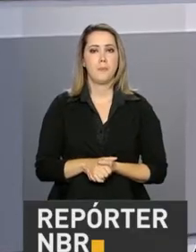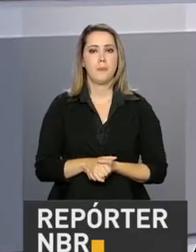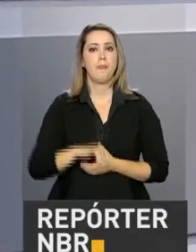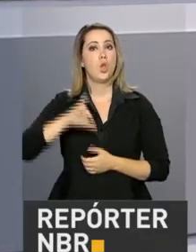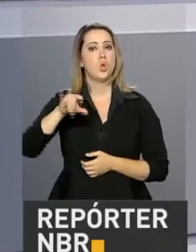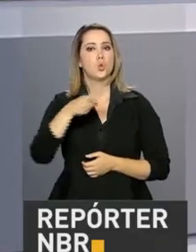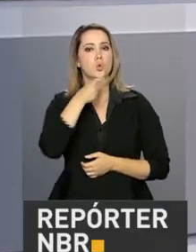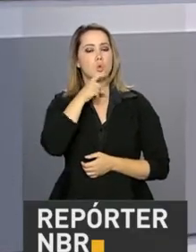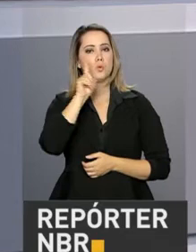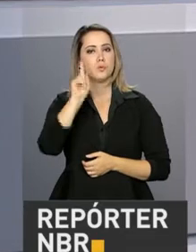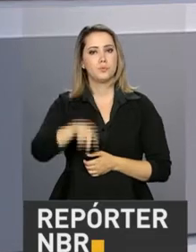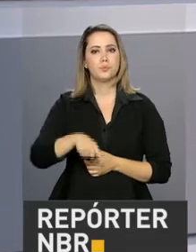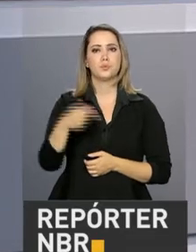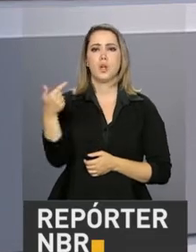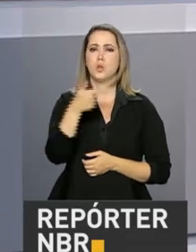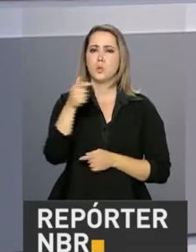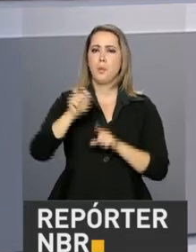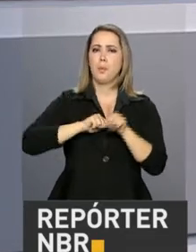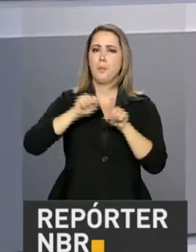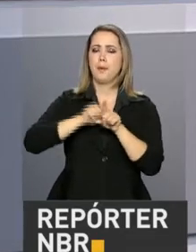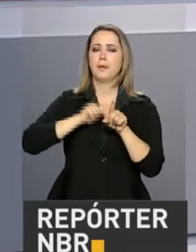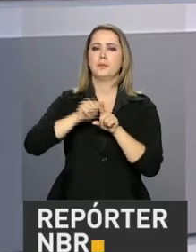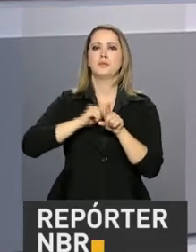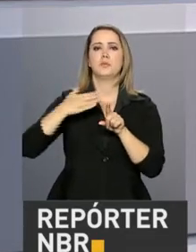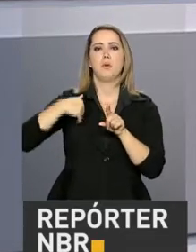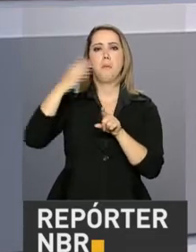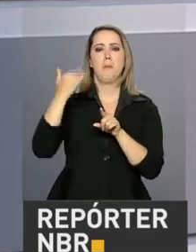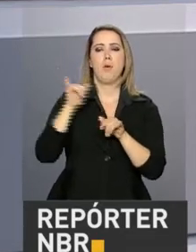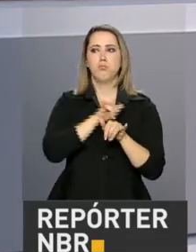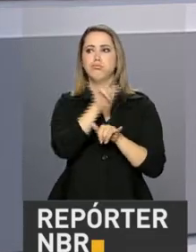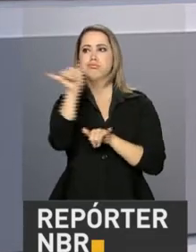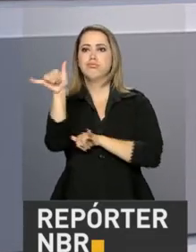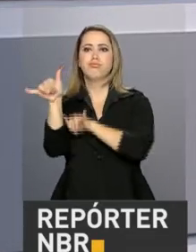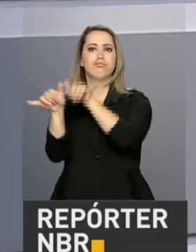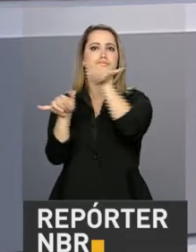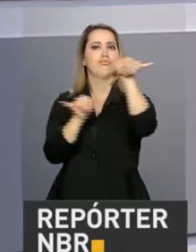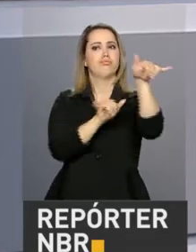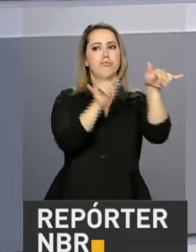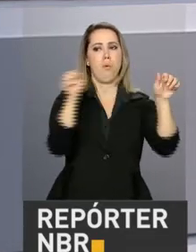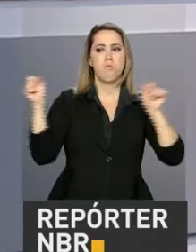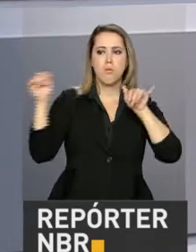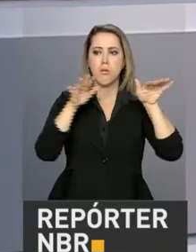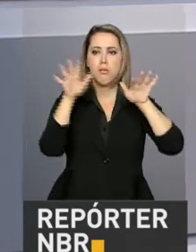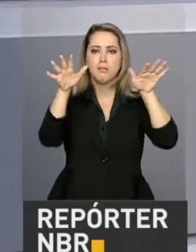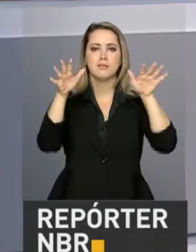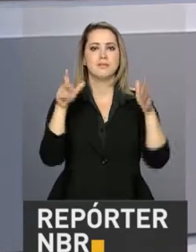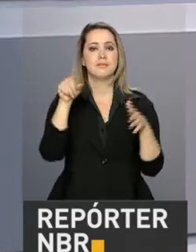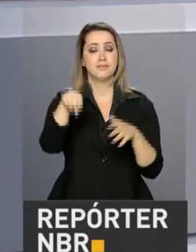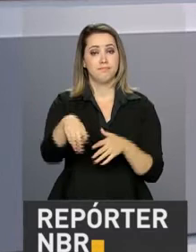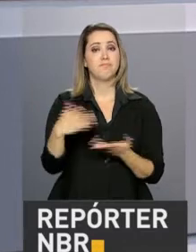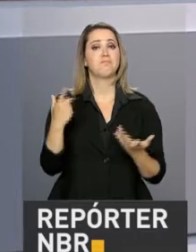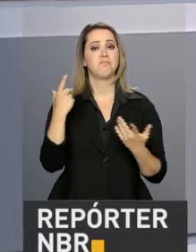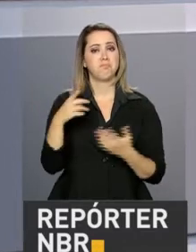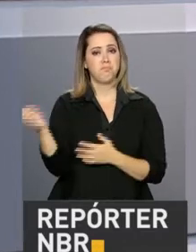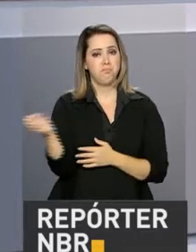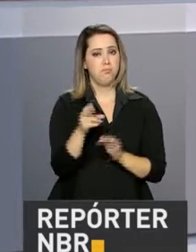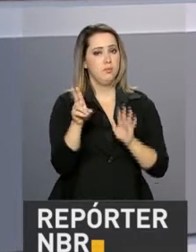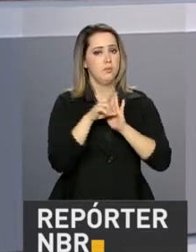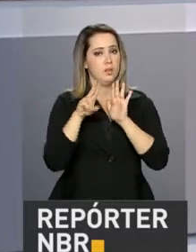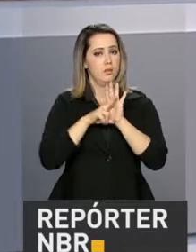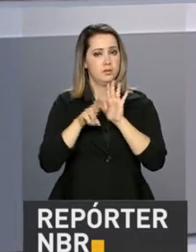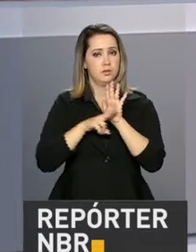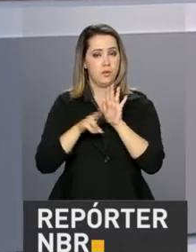Julho é o mês com a segunda maior movimentação de passageiros nos aeroportos do país. E o setor aéreo tem novas